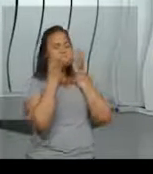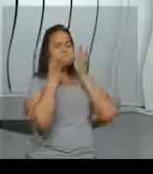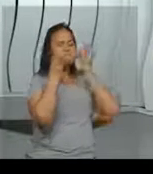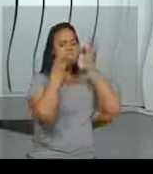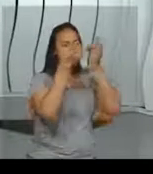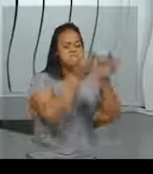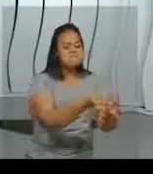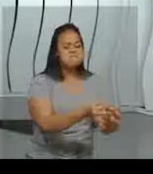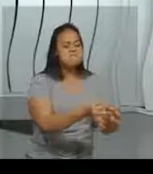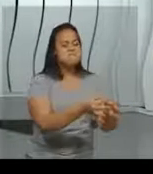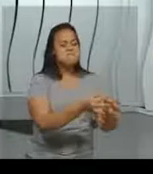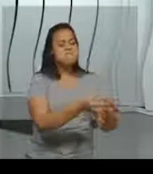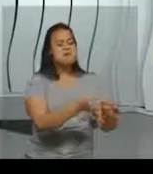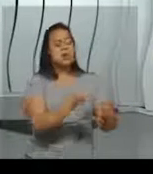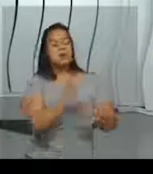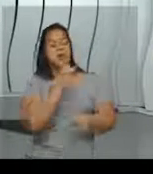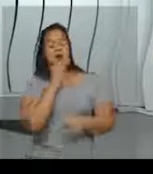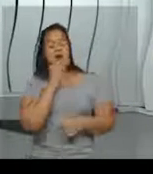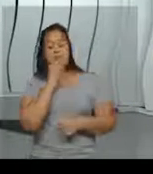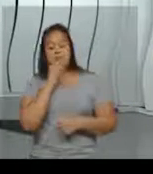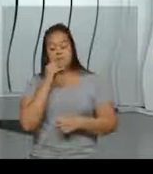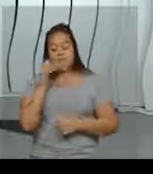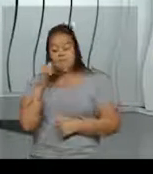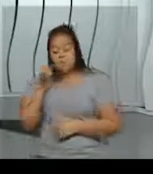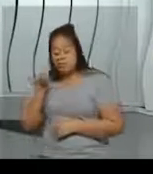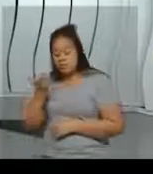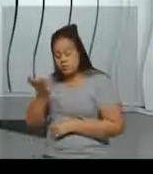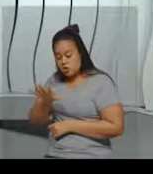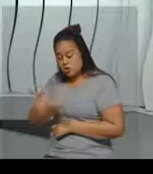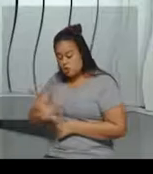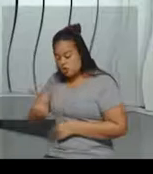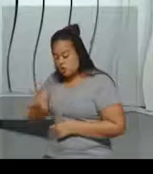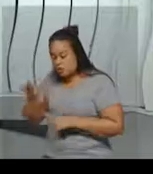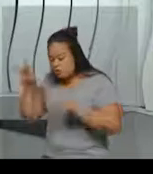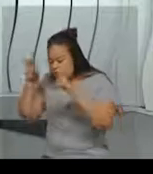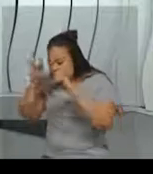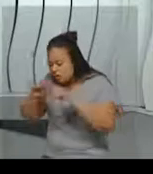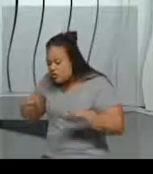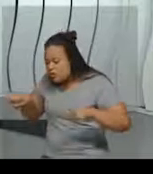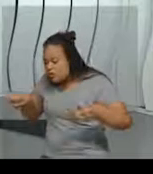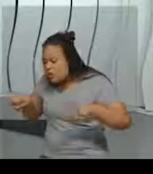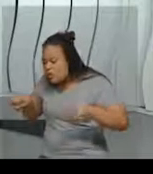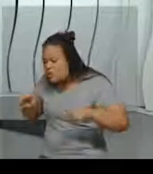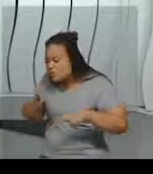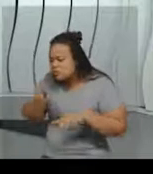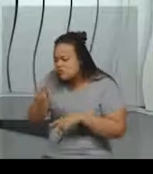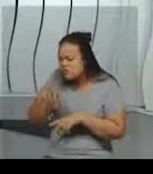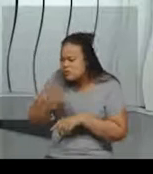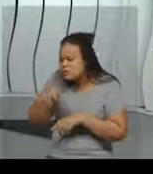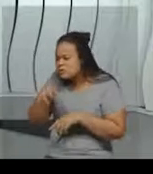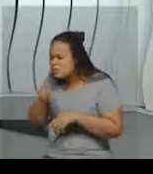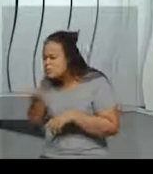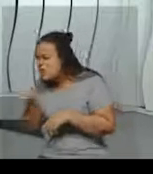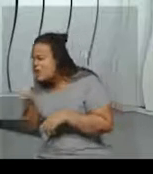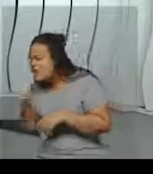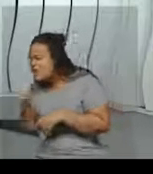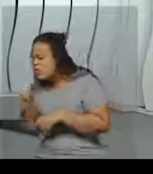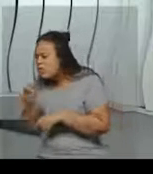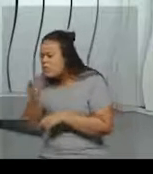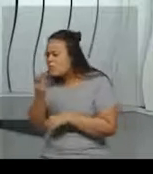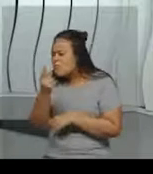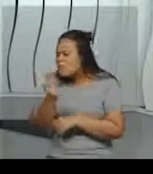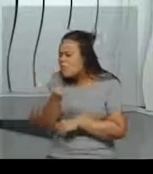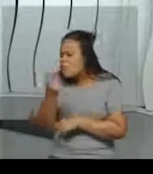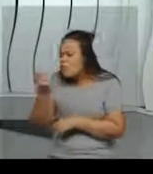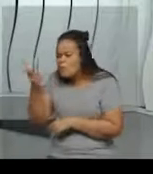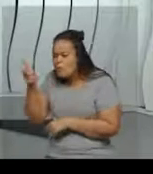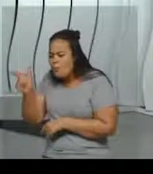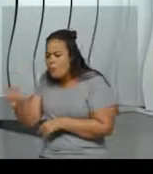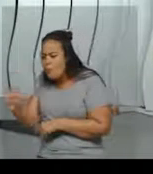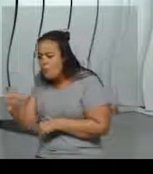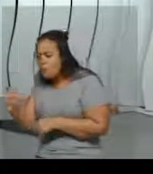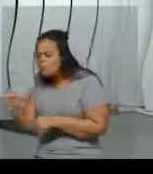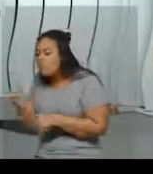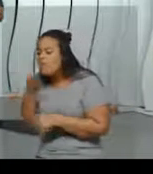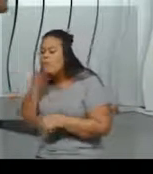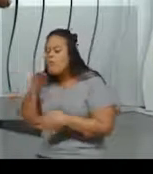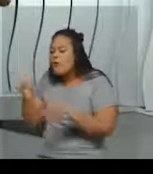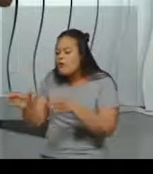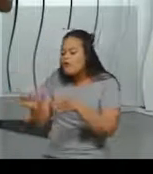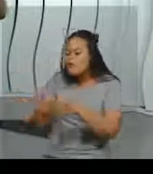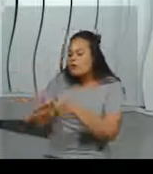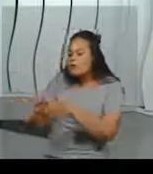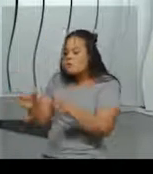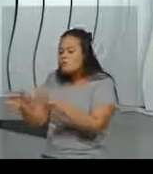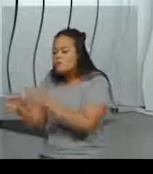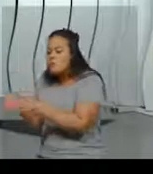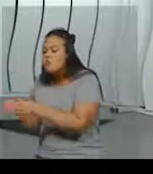você chegasse num bairro e visse um grafite X ou Y, você conseguiria identificar de qual grupo